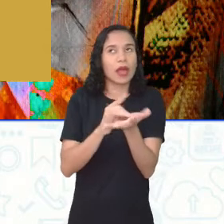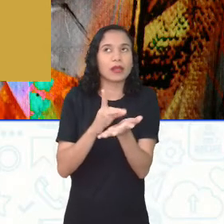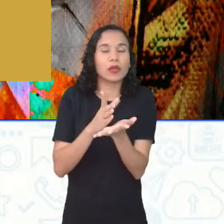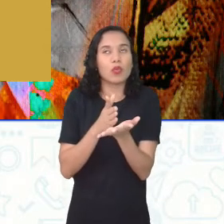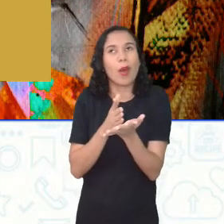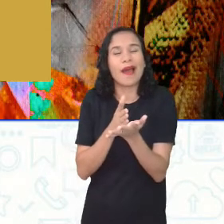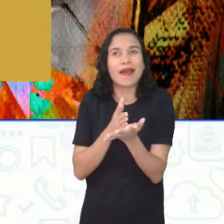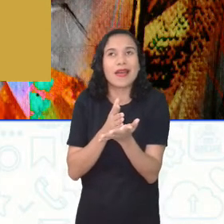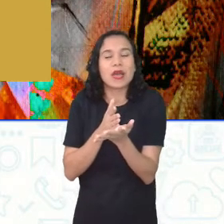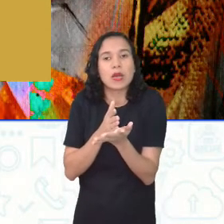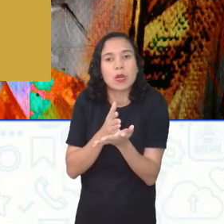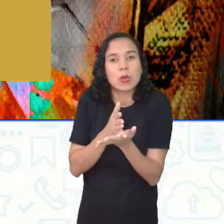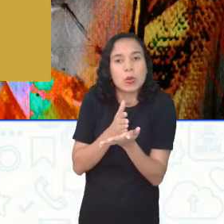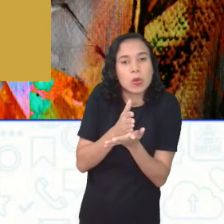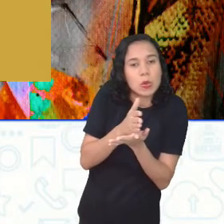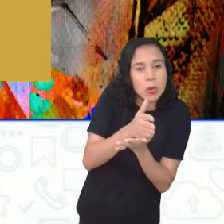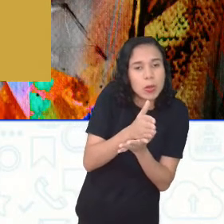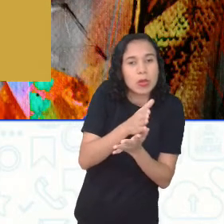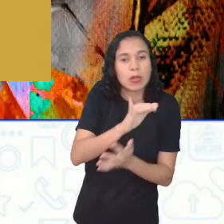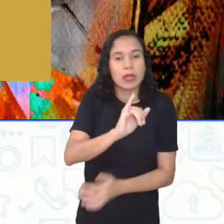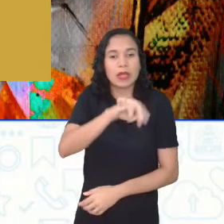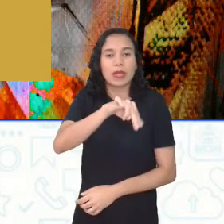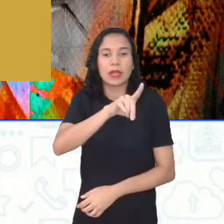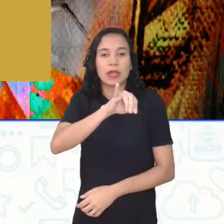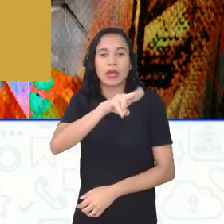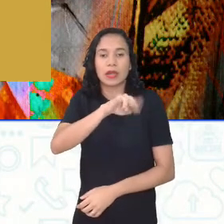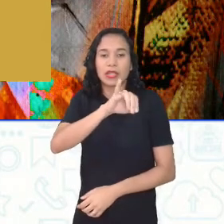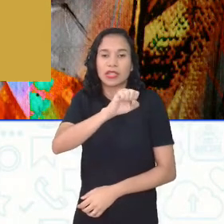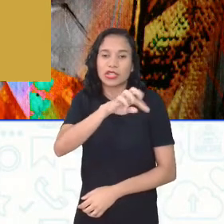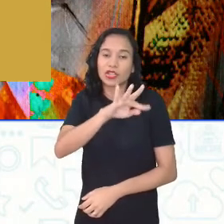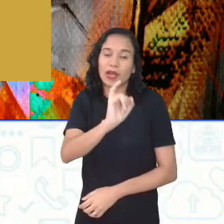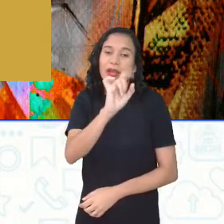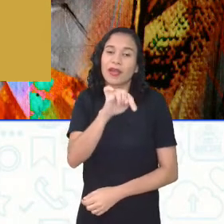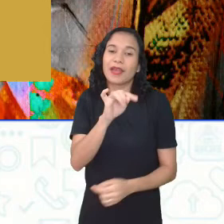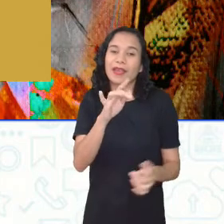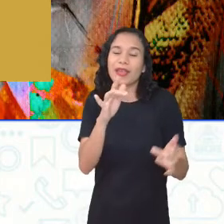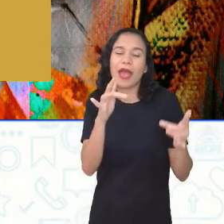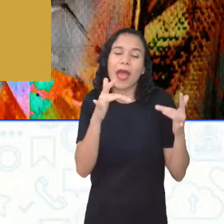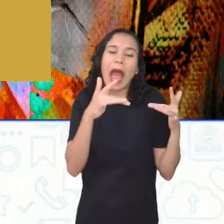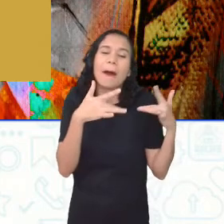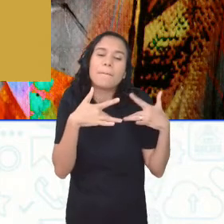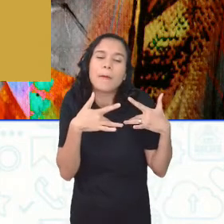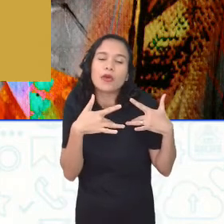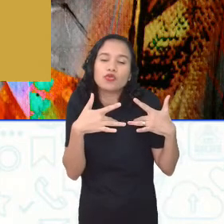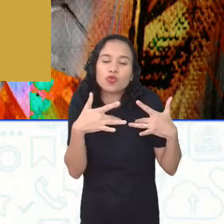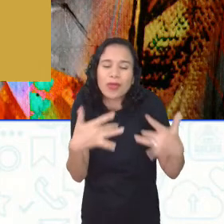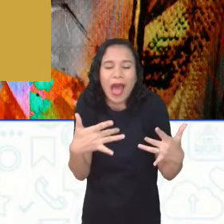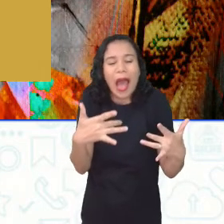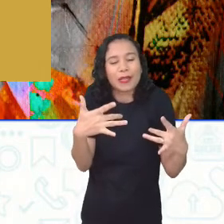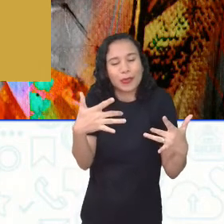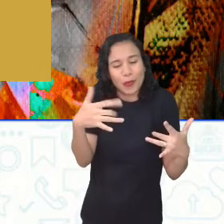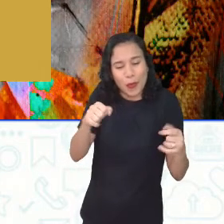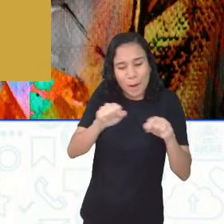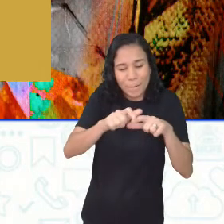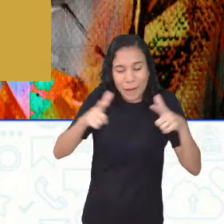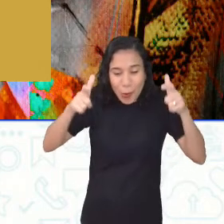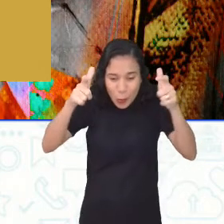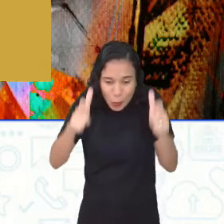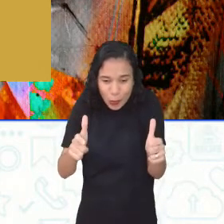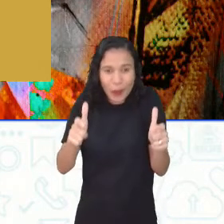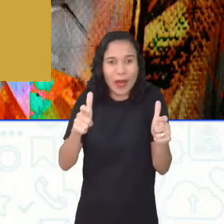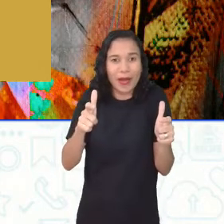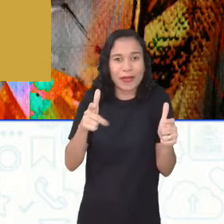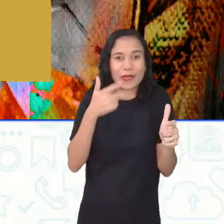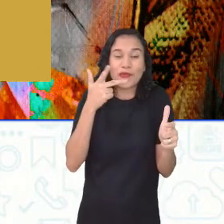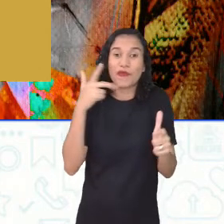gente chama de indianista, que era uma vertente apaixonada pela terra. Então, a gente fazia declarações de amor